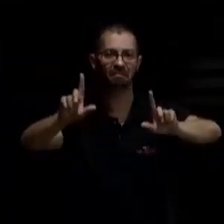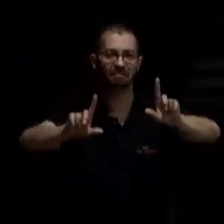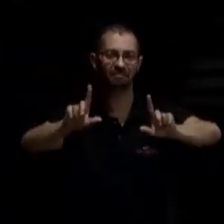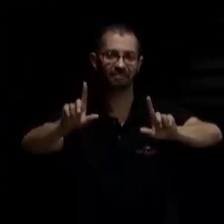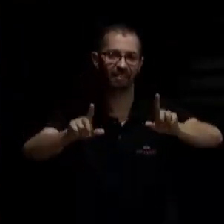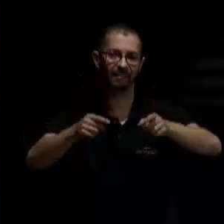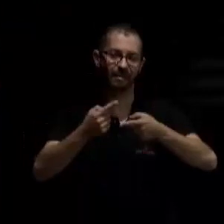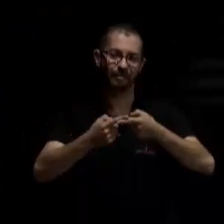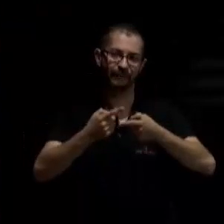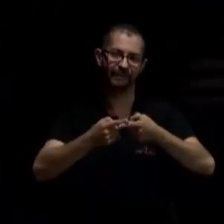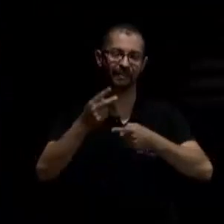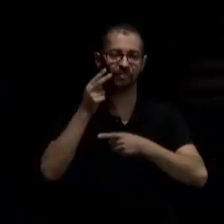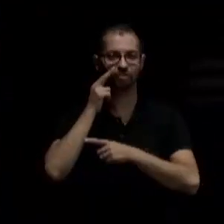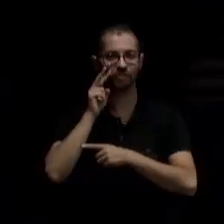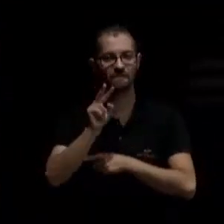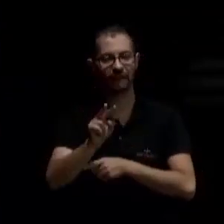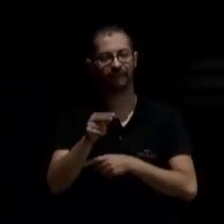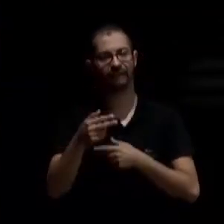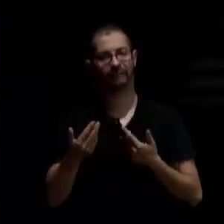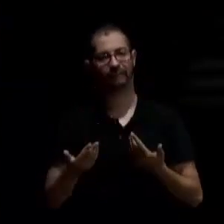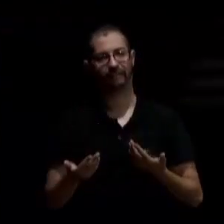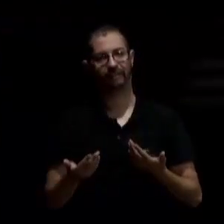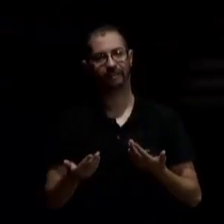porque a gente vê